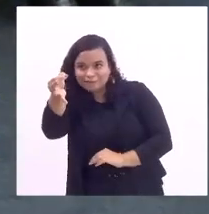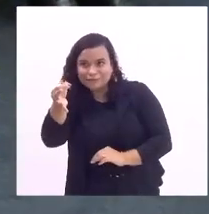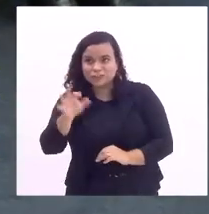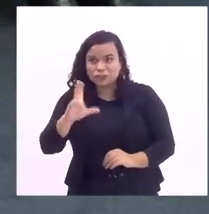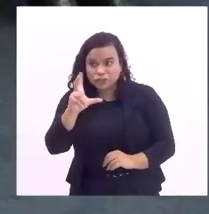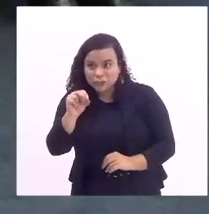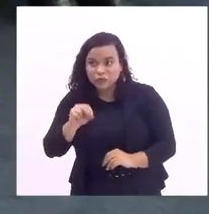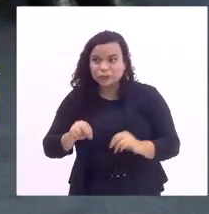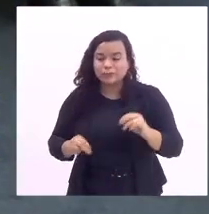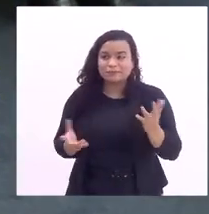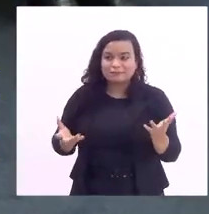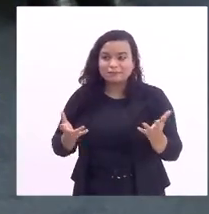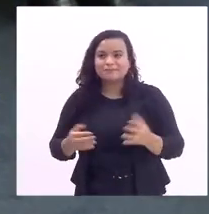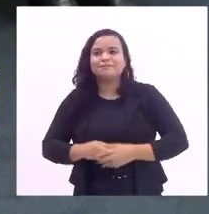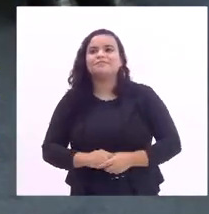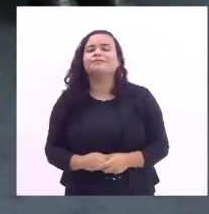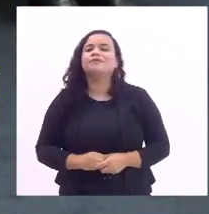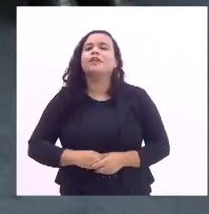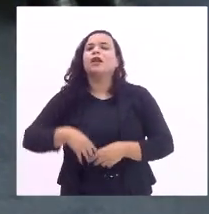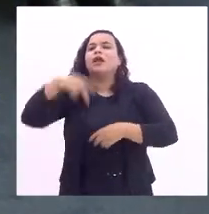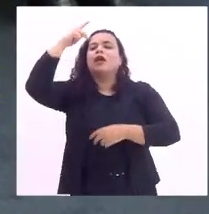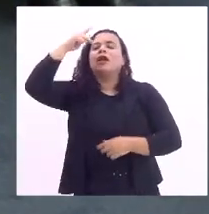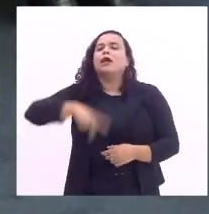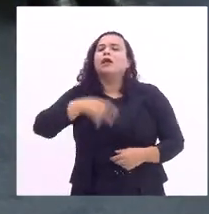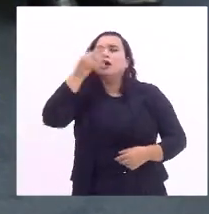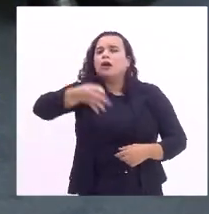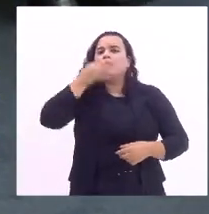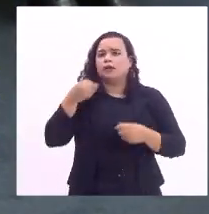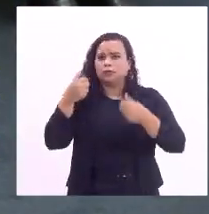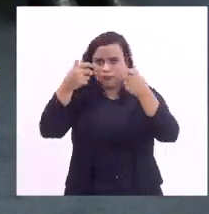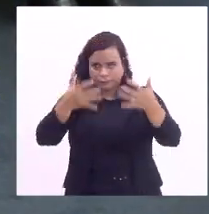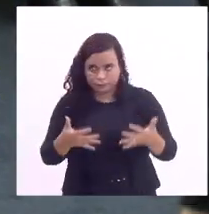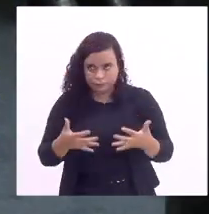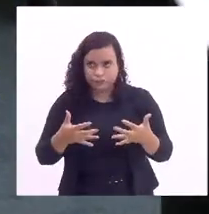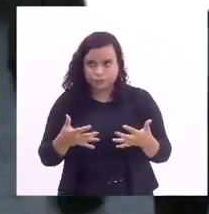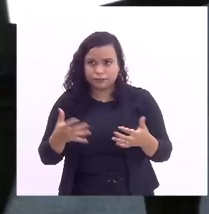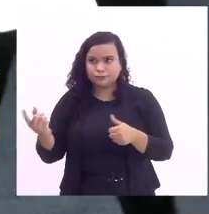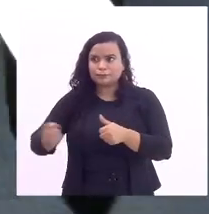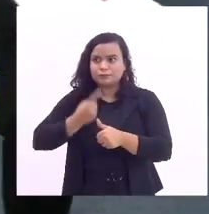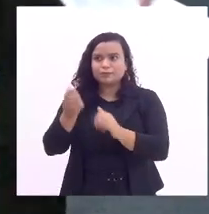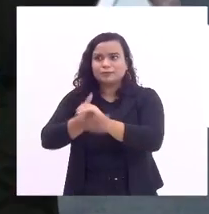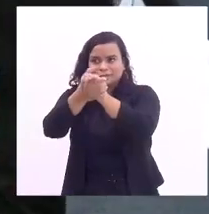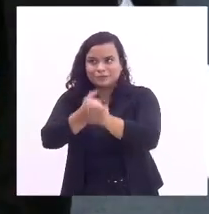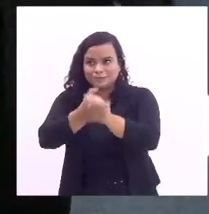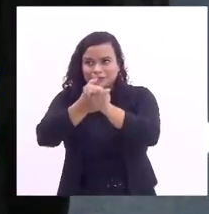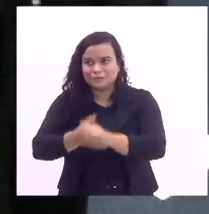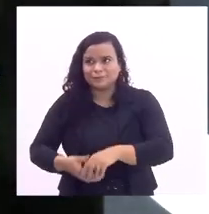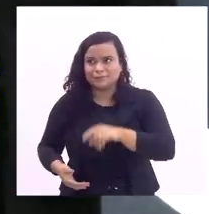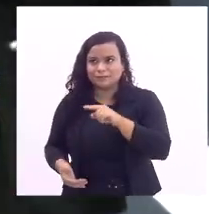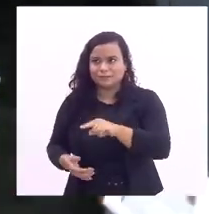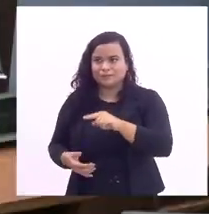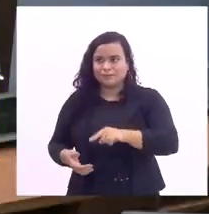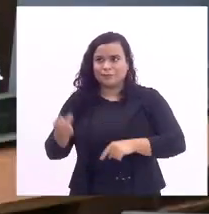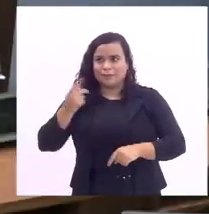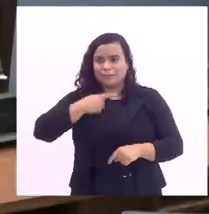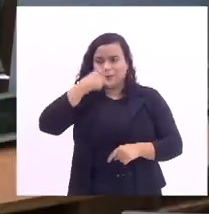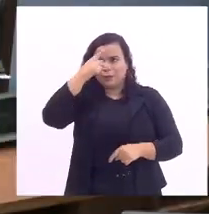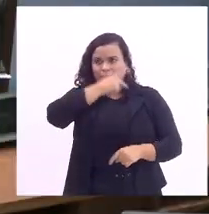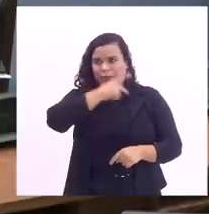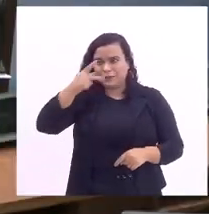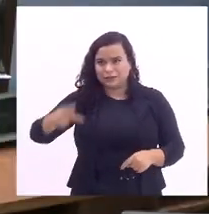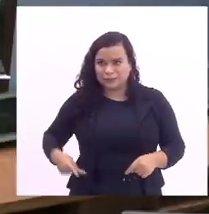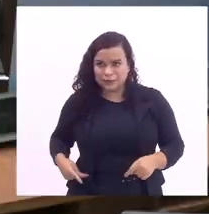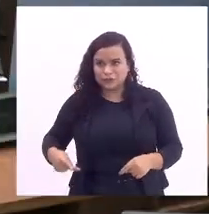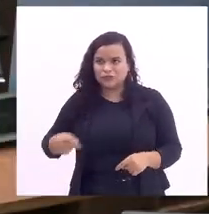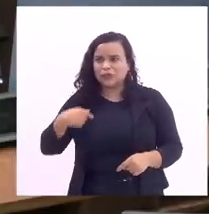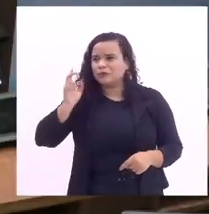Só corrigir a emenda 5. Senhor presidente, um parecer. Primeiro, mais uma vez, saudar o meu presidente.